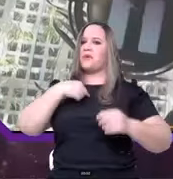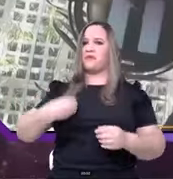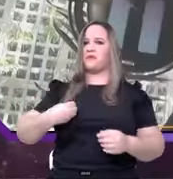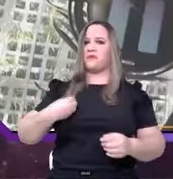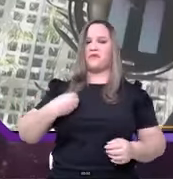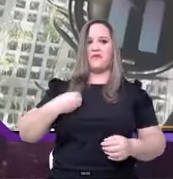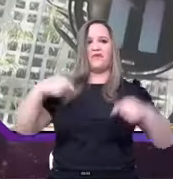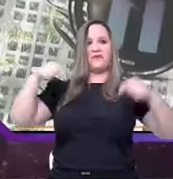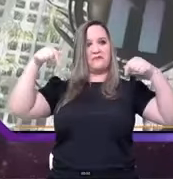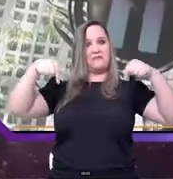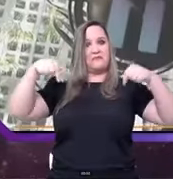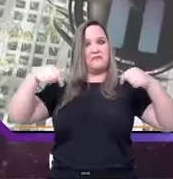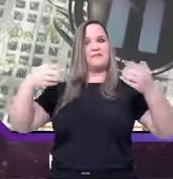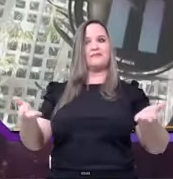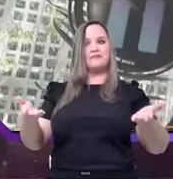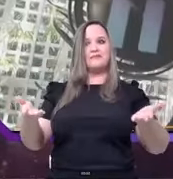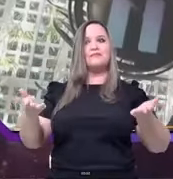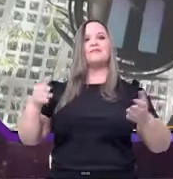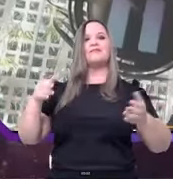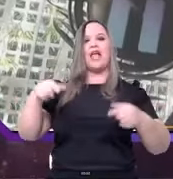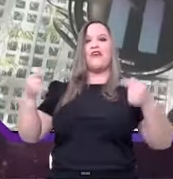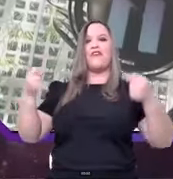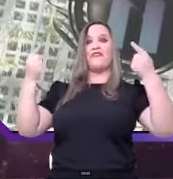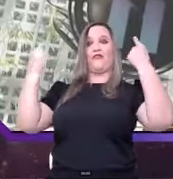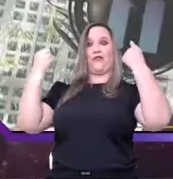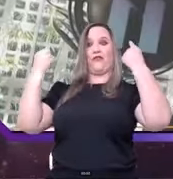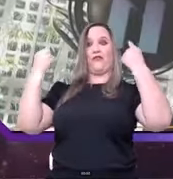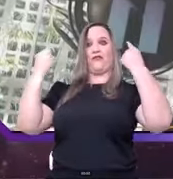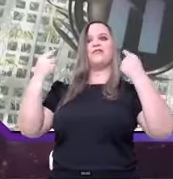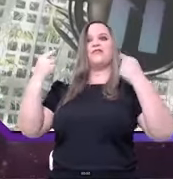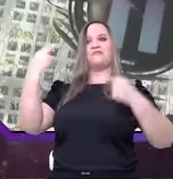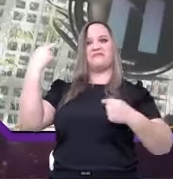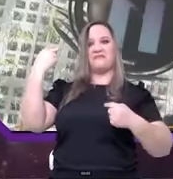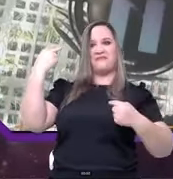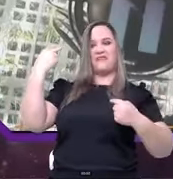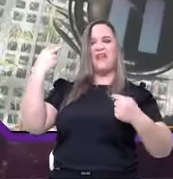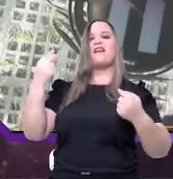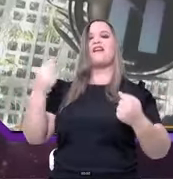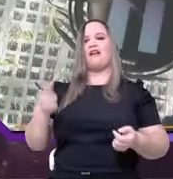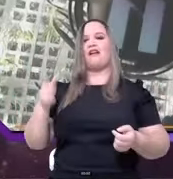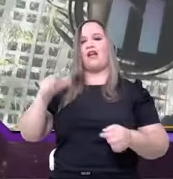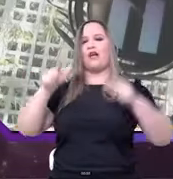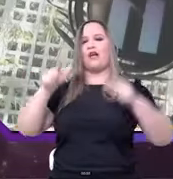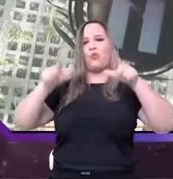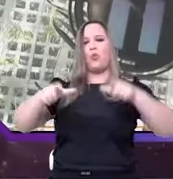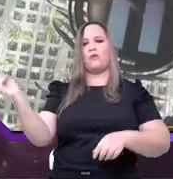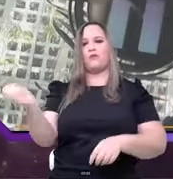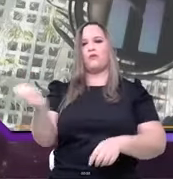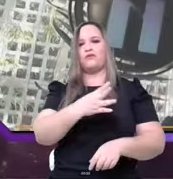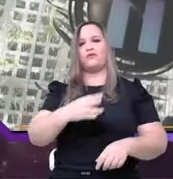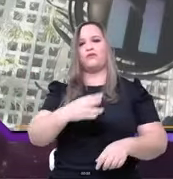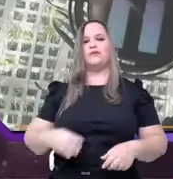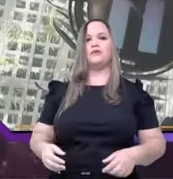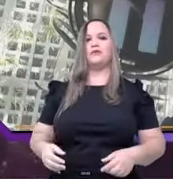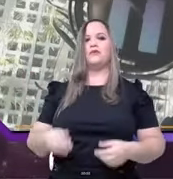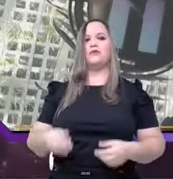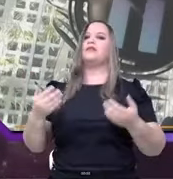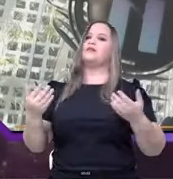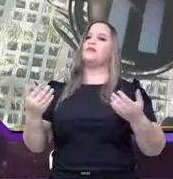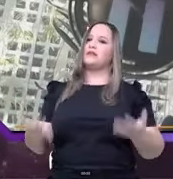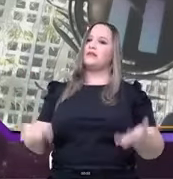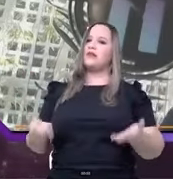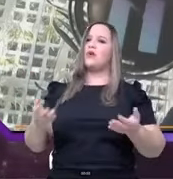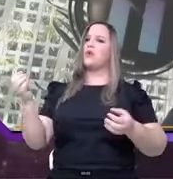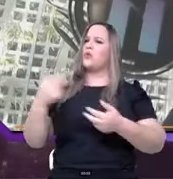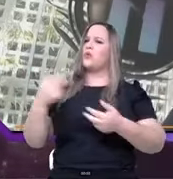veem apenas o fundo do nosso logo, até a apresentação de um novo produto que está